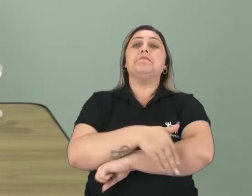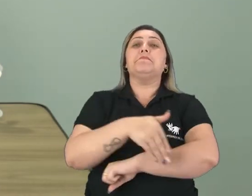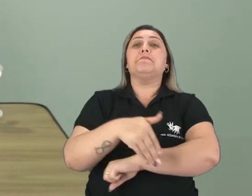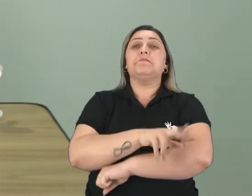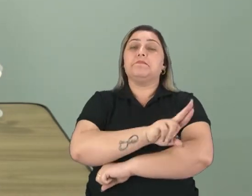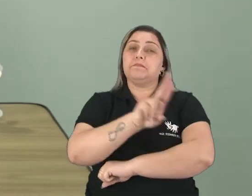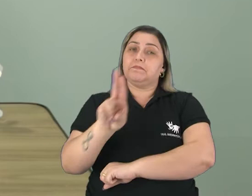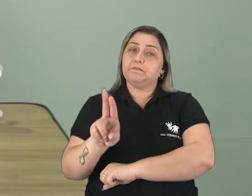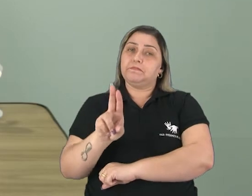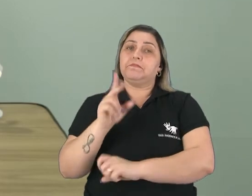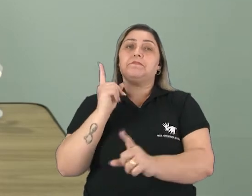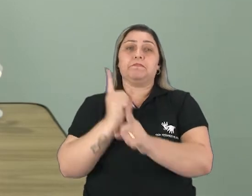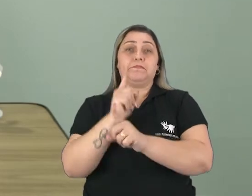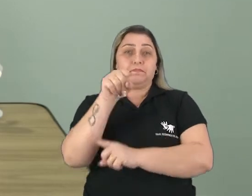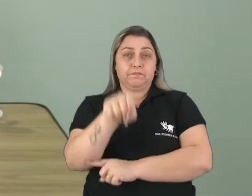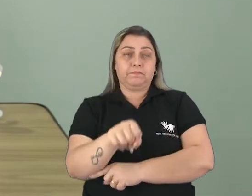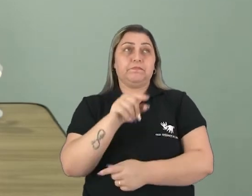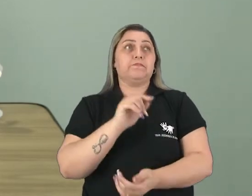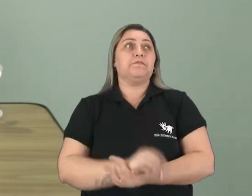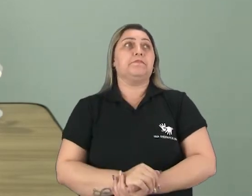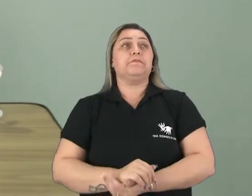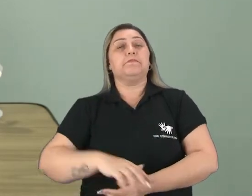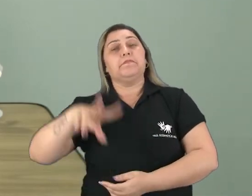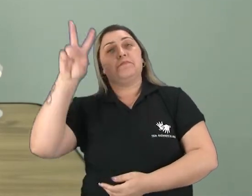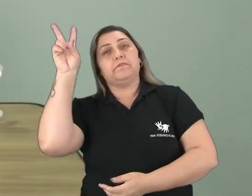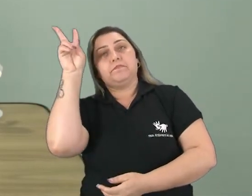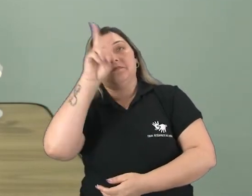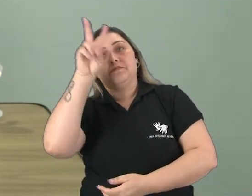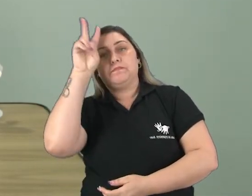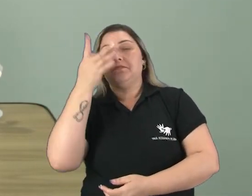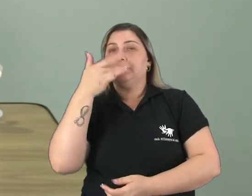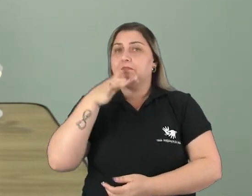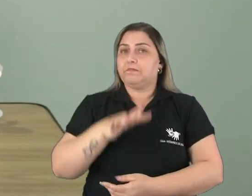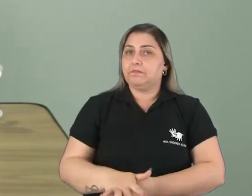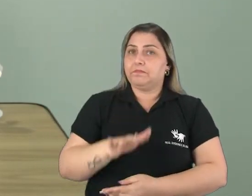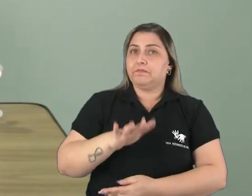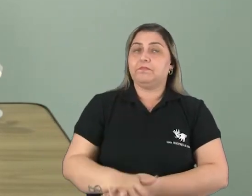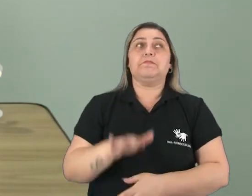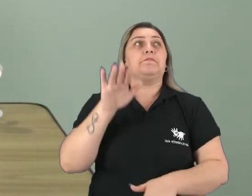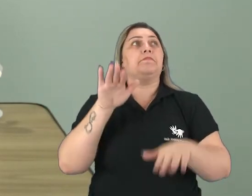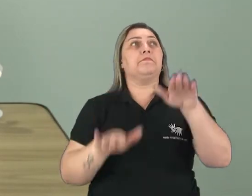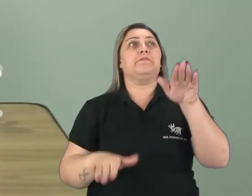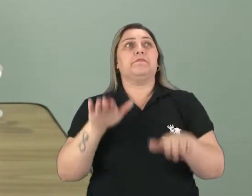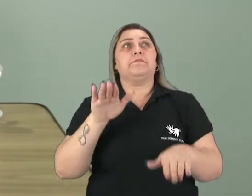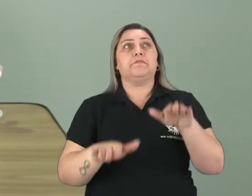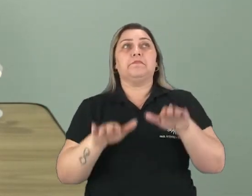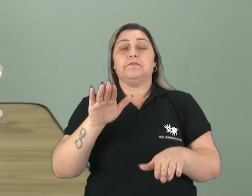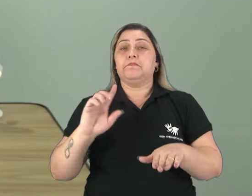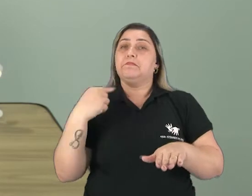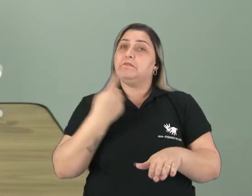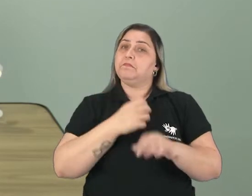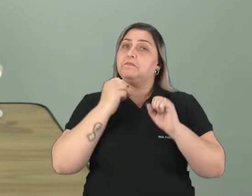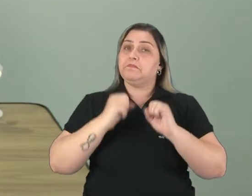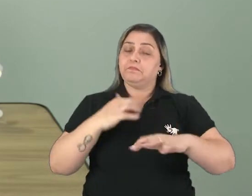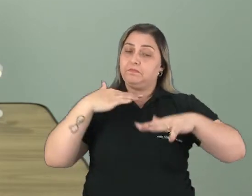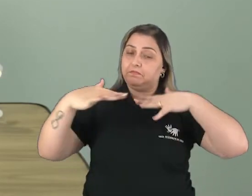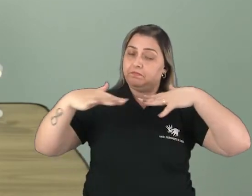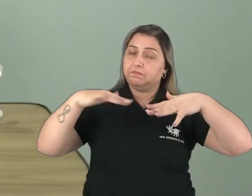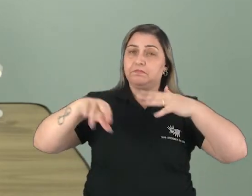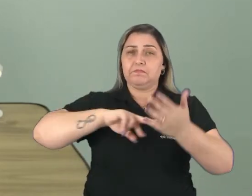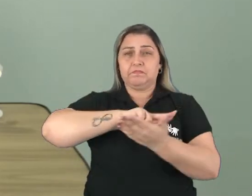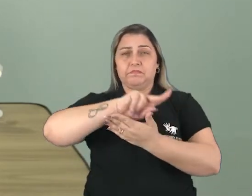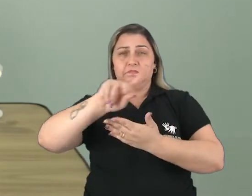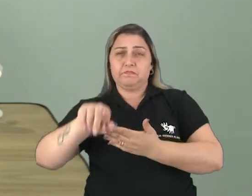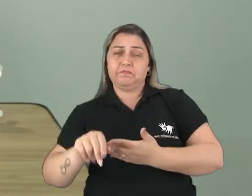ele localizar você. Lembrando, crianças, que nós podemos nos movimentar para